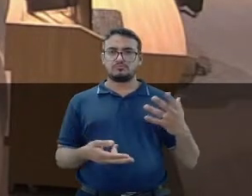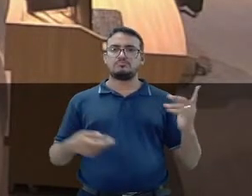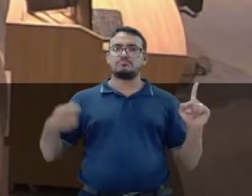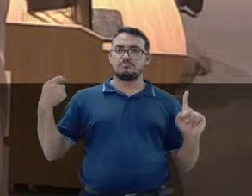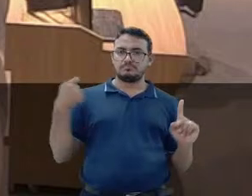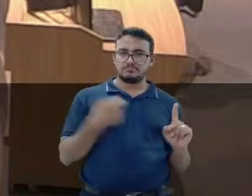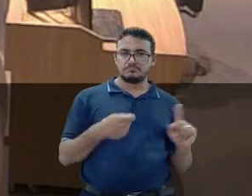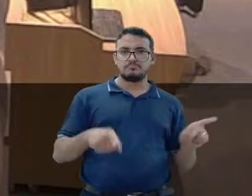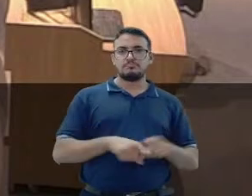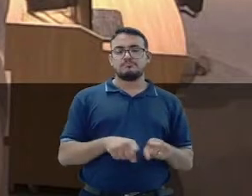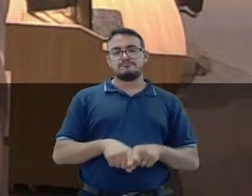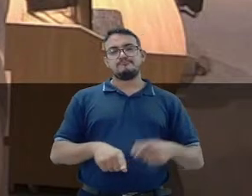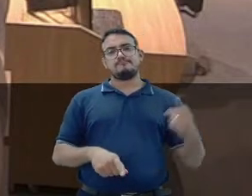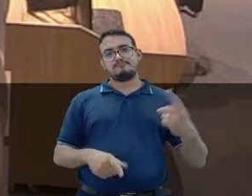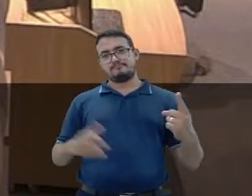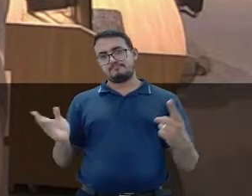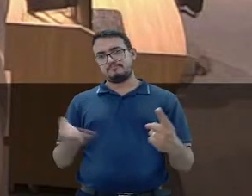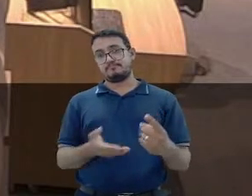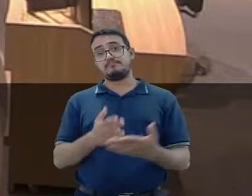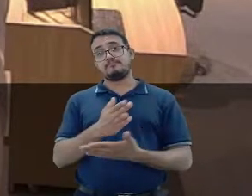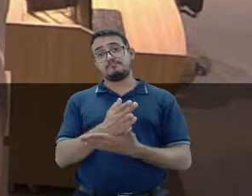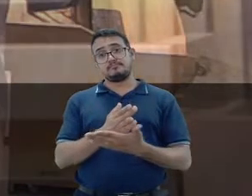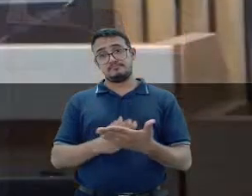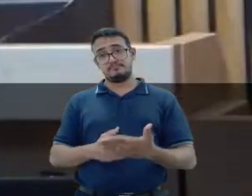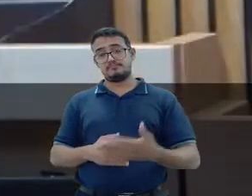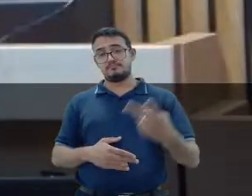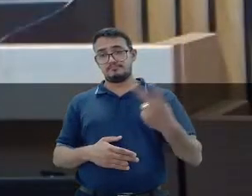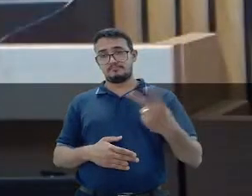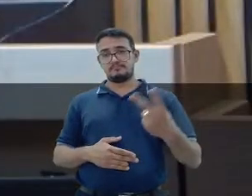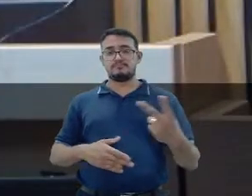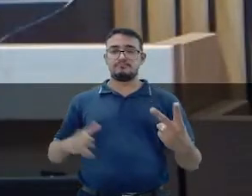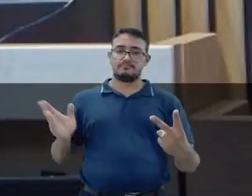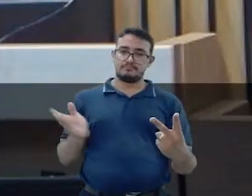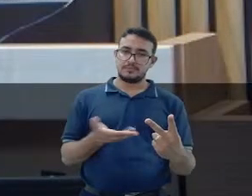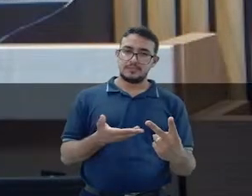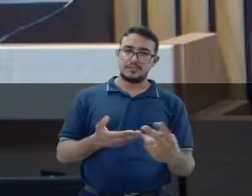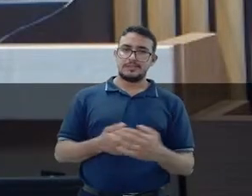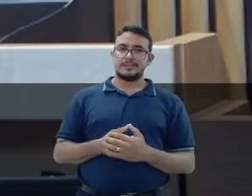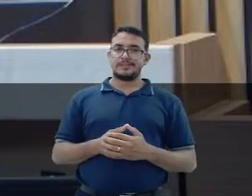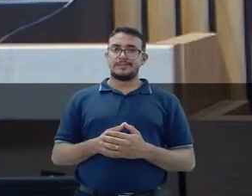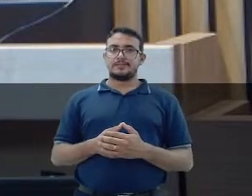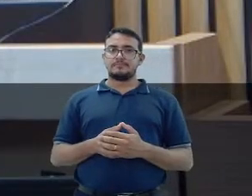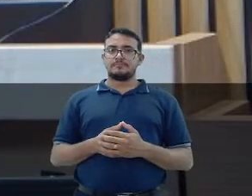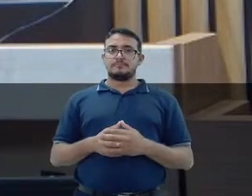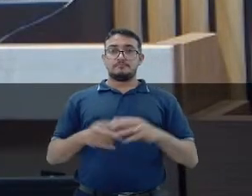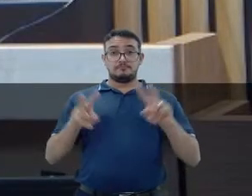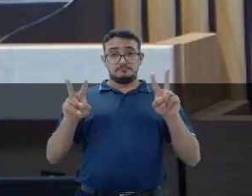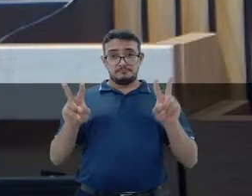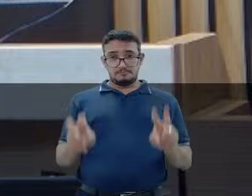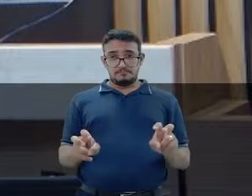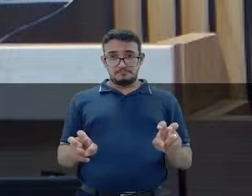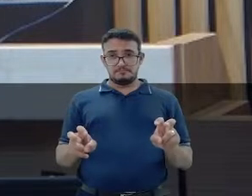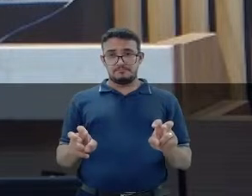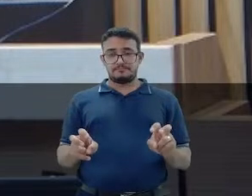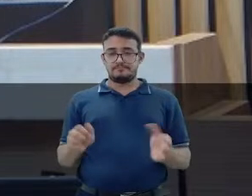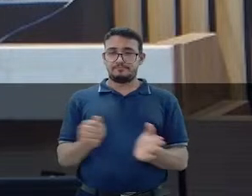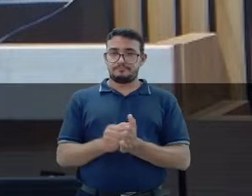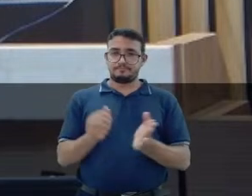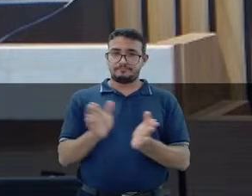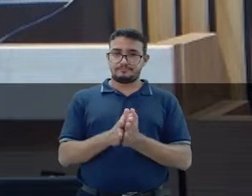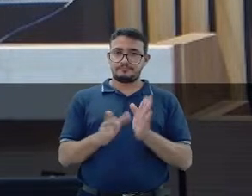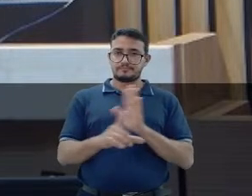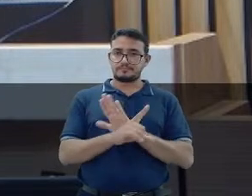da primeira reclamada e parcialmente do segundo da reclamada, não fazendo, quanto ao tempo, multa do